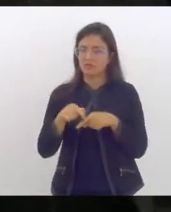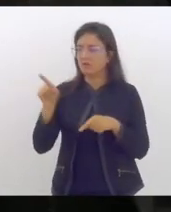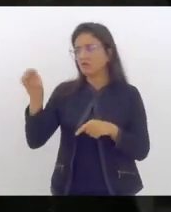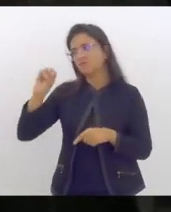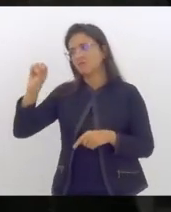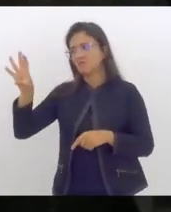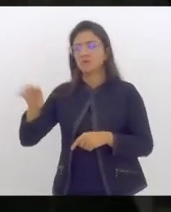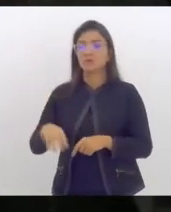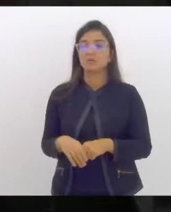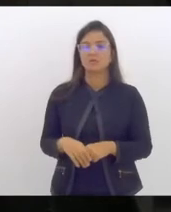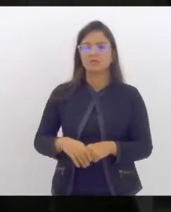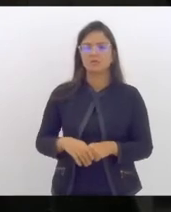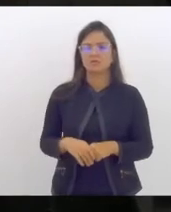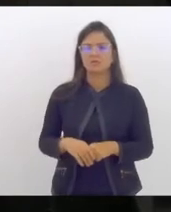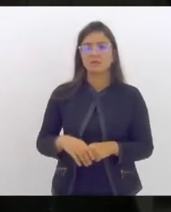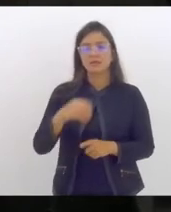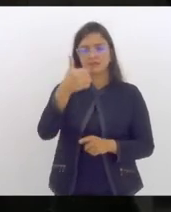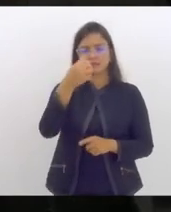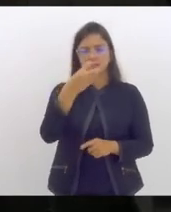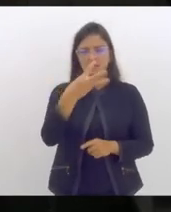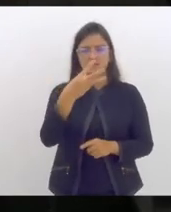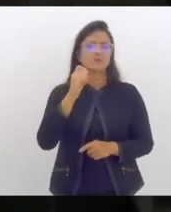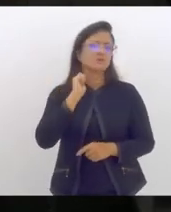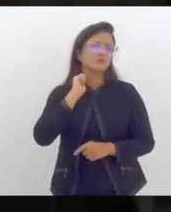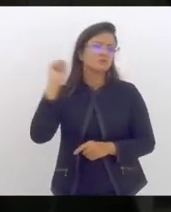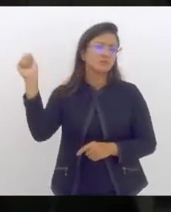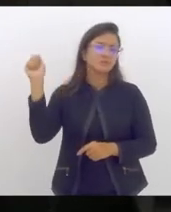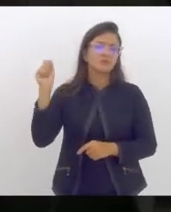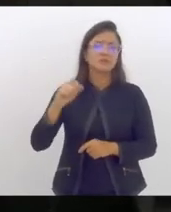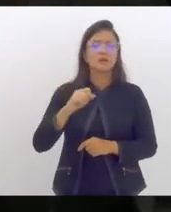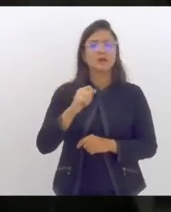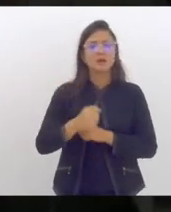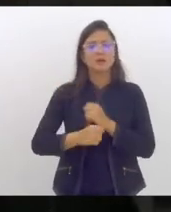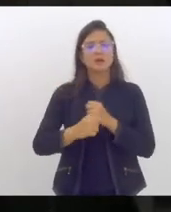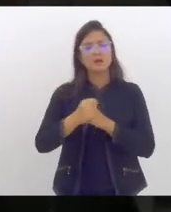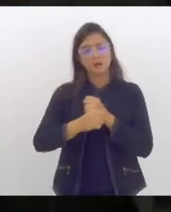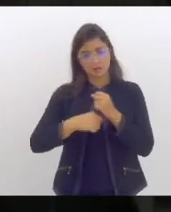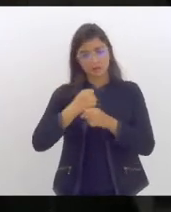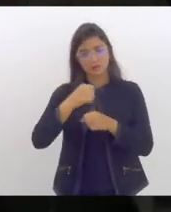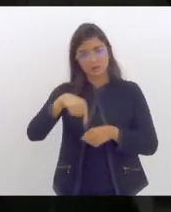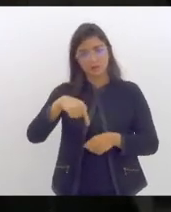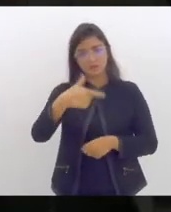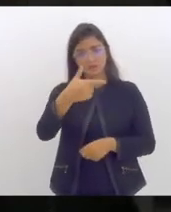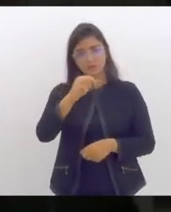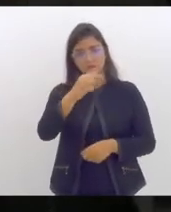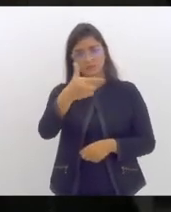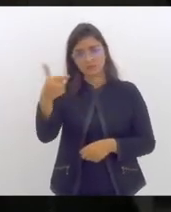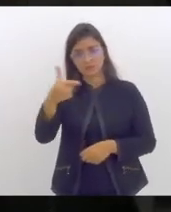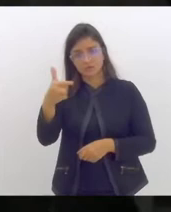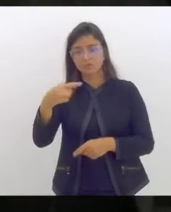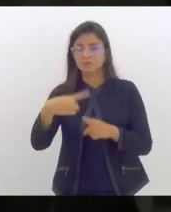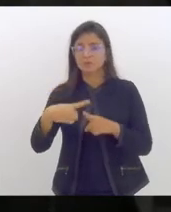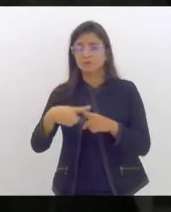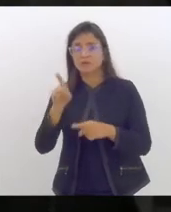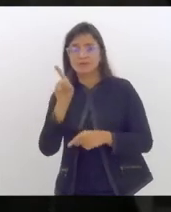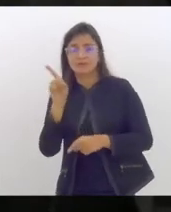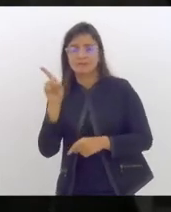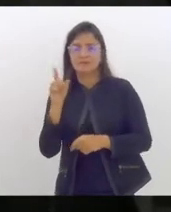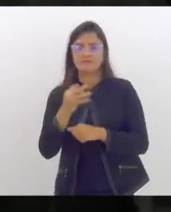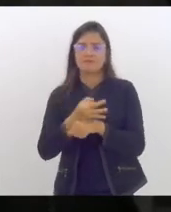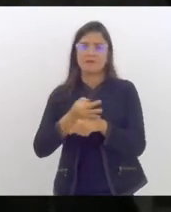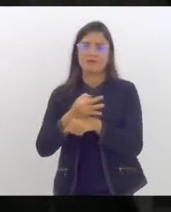de abril de 2022, exatamente após ele ter gozado 3